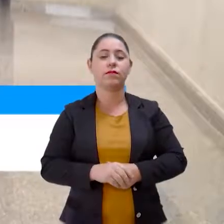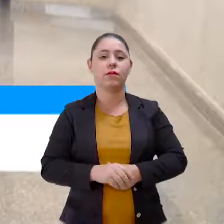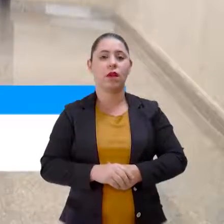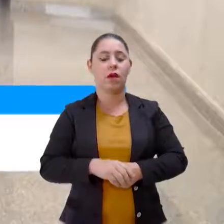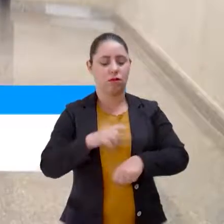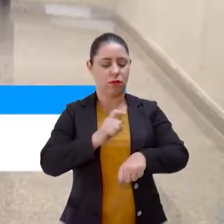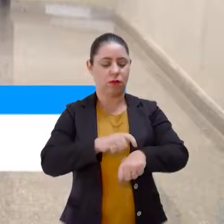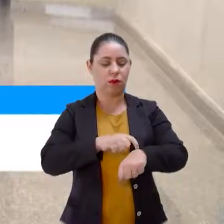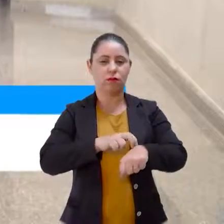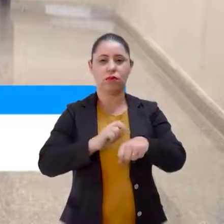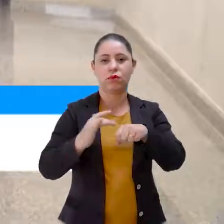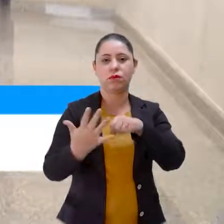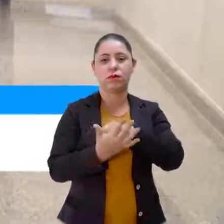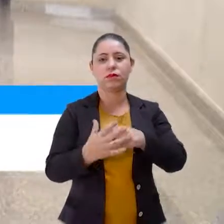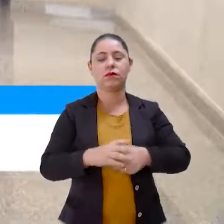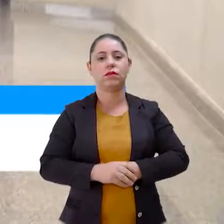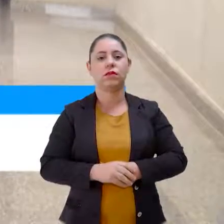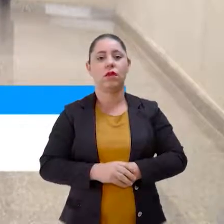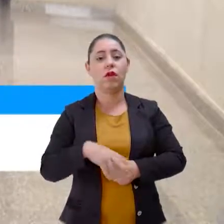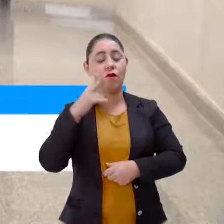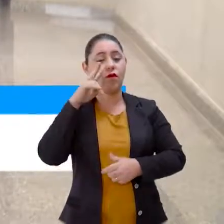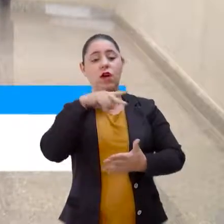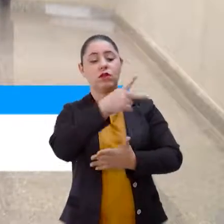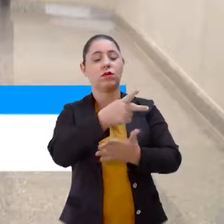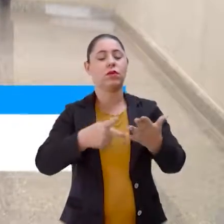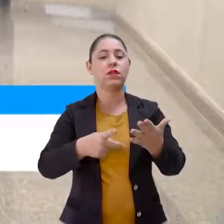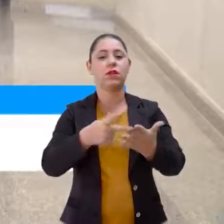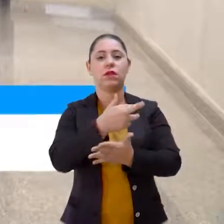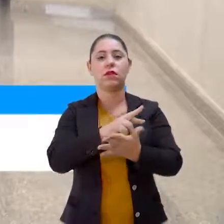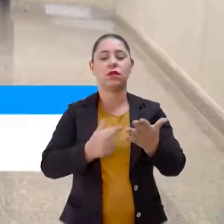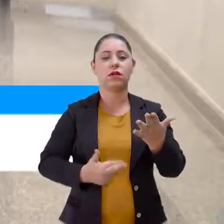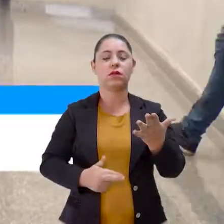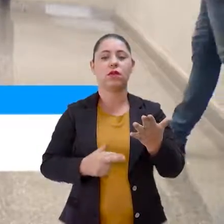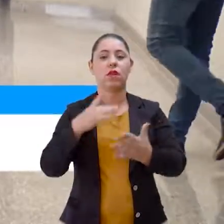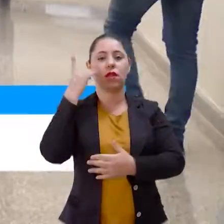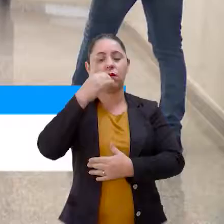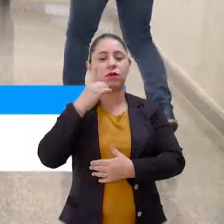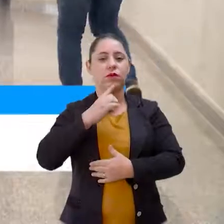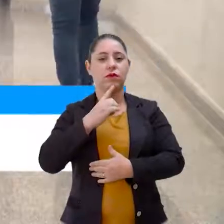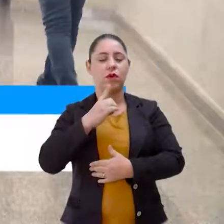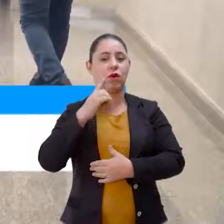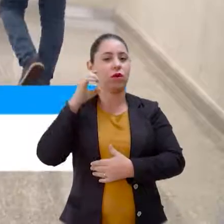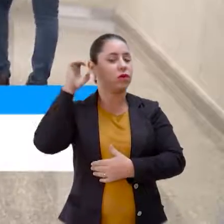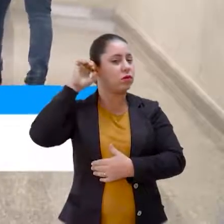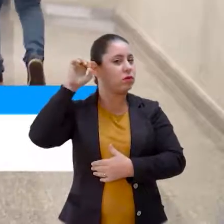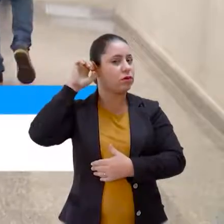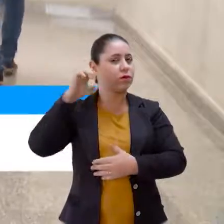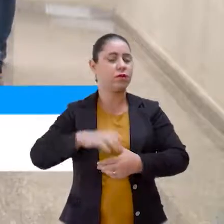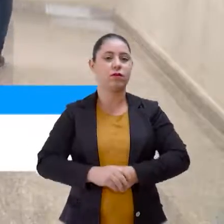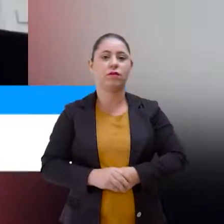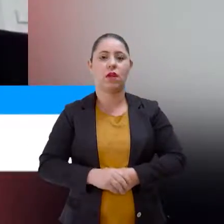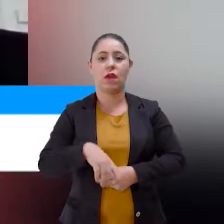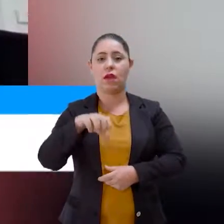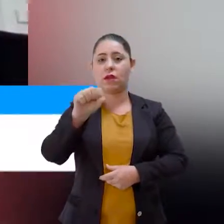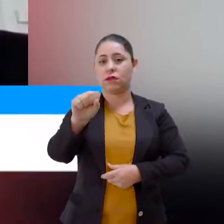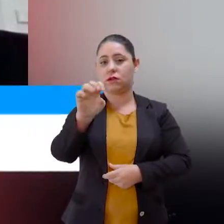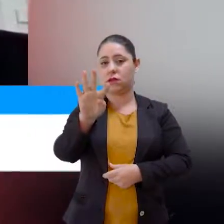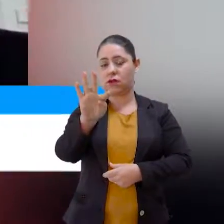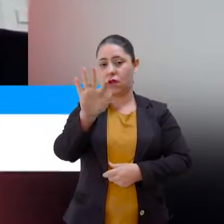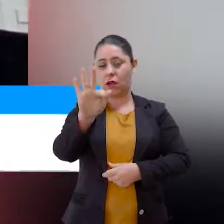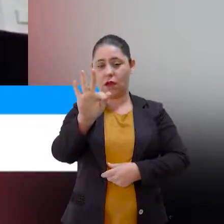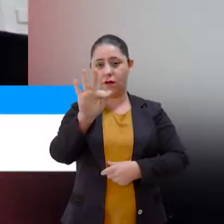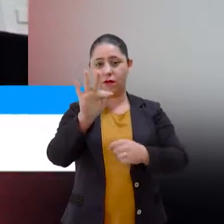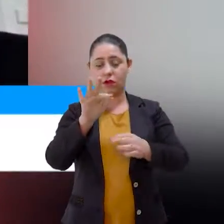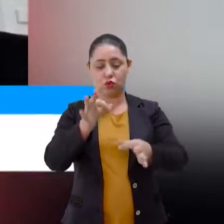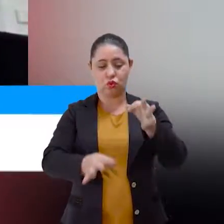Sul em tempos de pandemia. Confira o parecer do relator da matéria, deputado Eduardo Rocha. Que o STF,